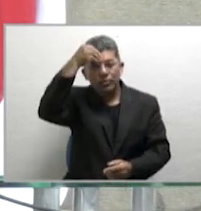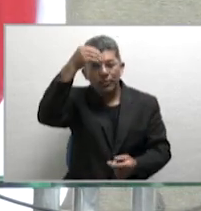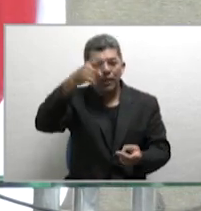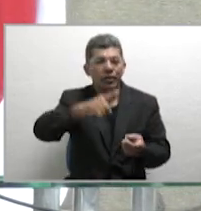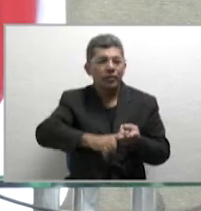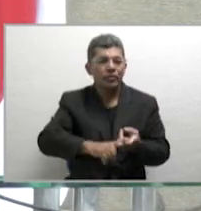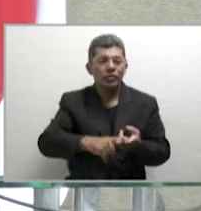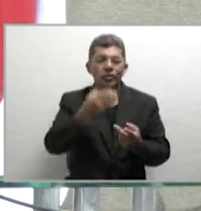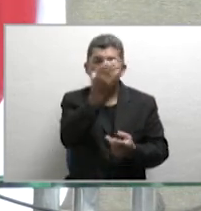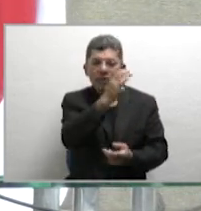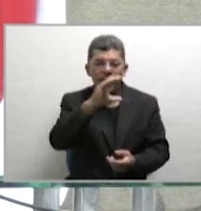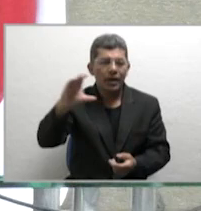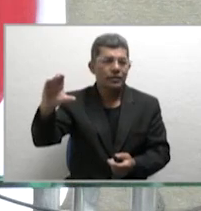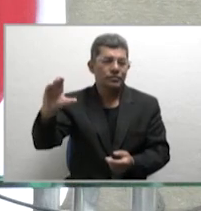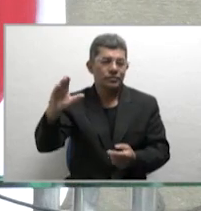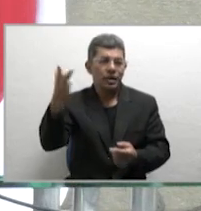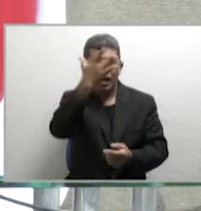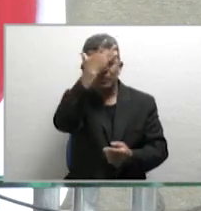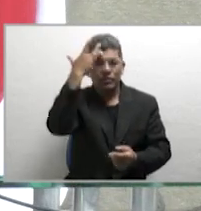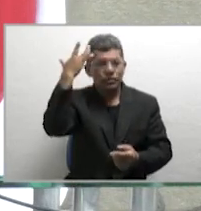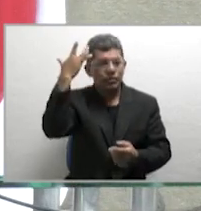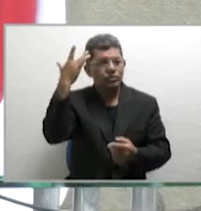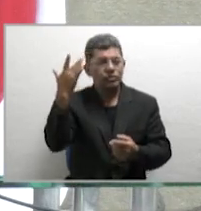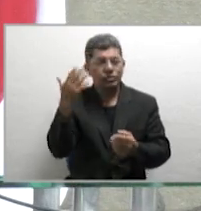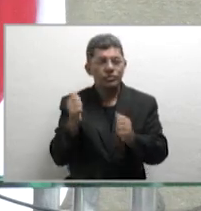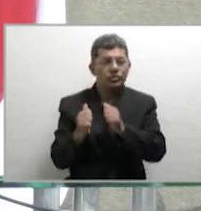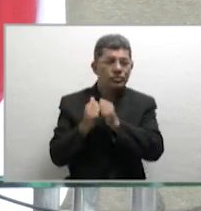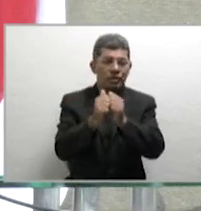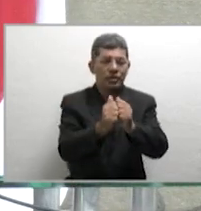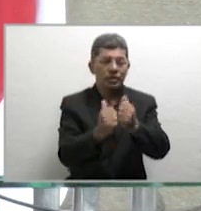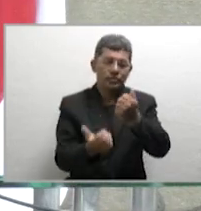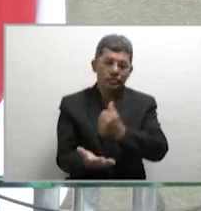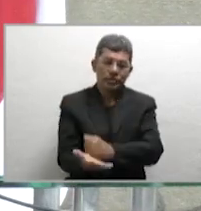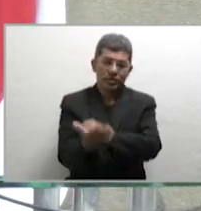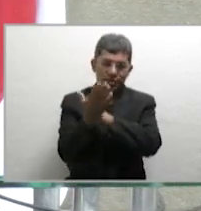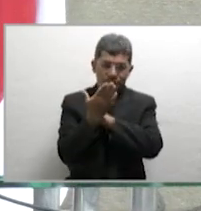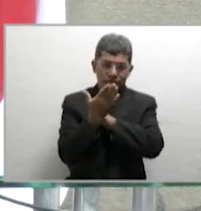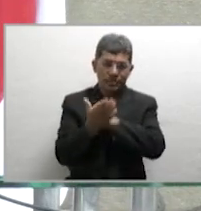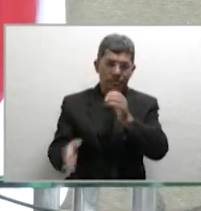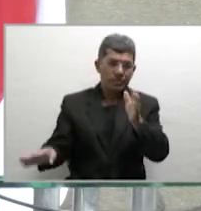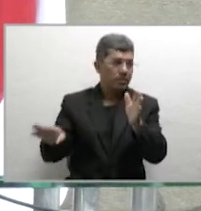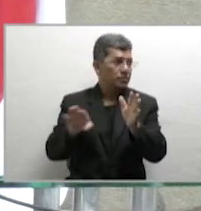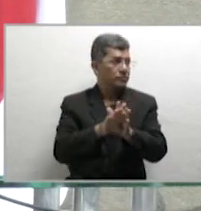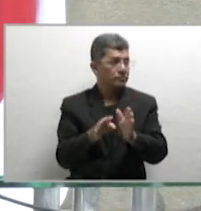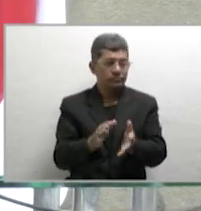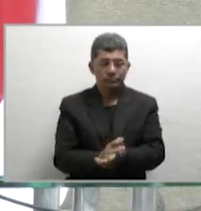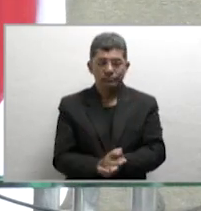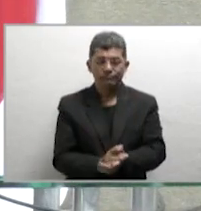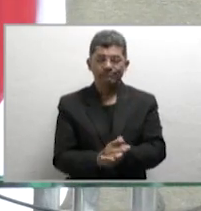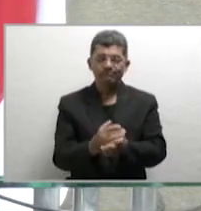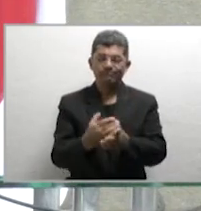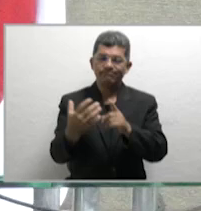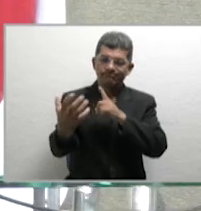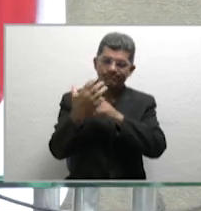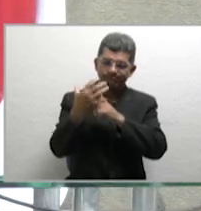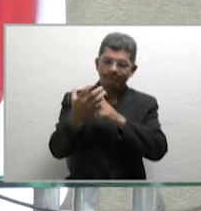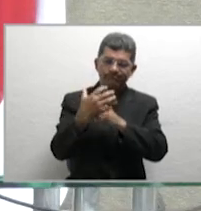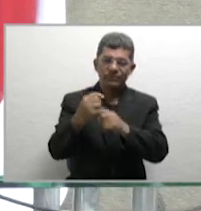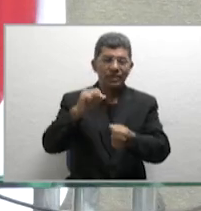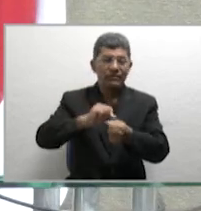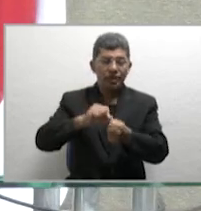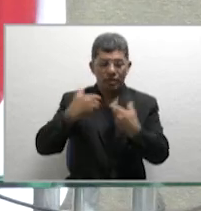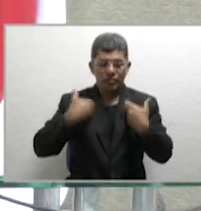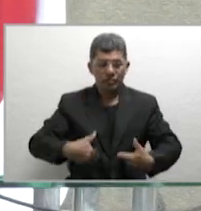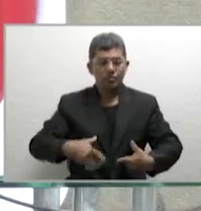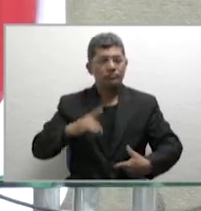os meus cunhados, as pessoas que me trouxeram até aqui, que me ajudaram, que me incentivaram, que fizeram de mim